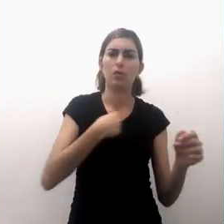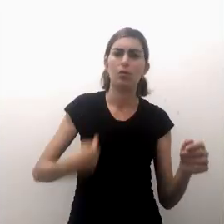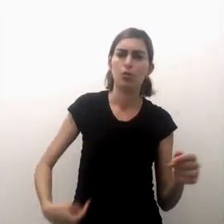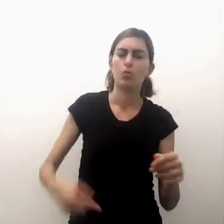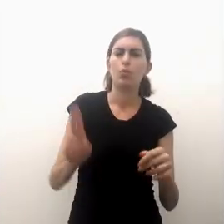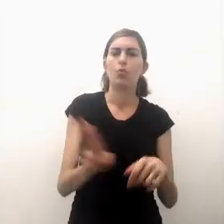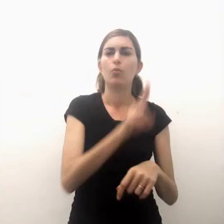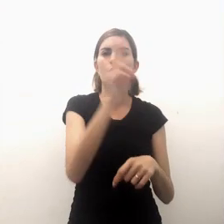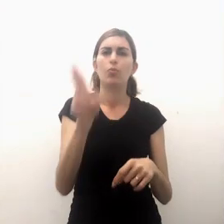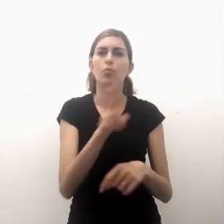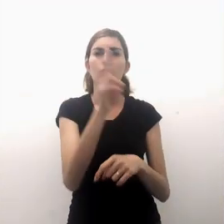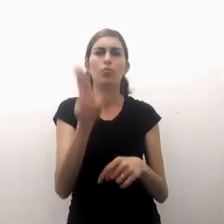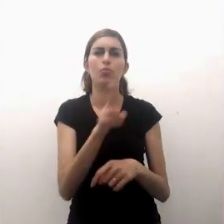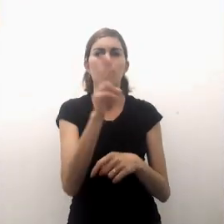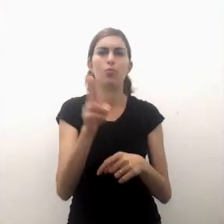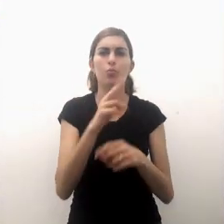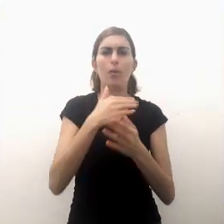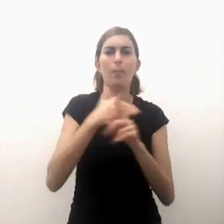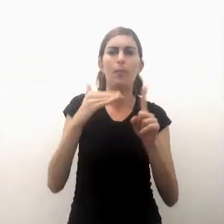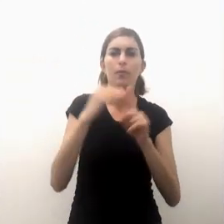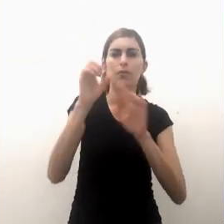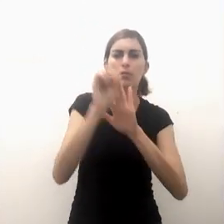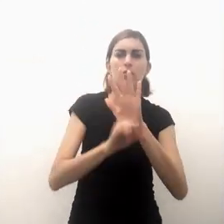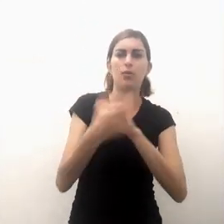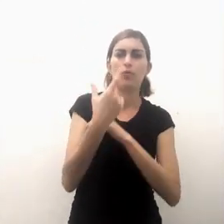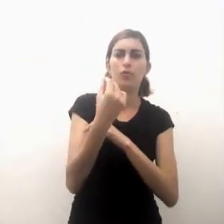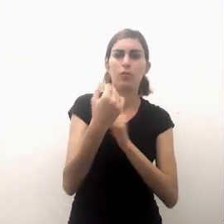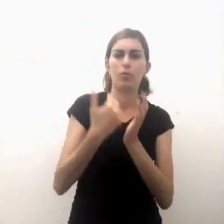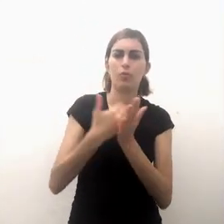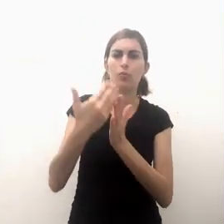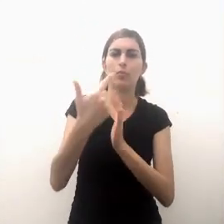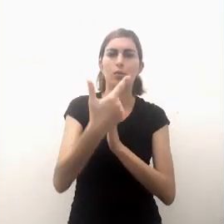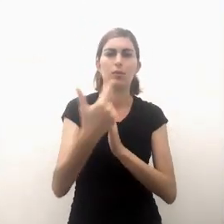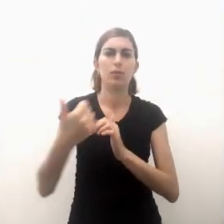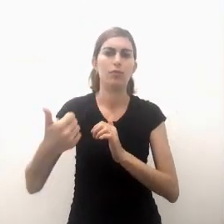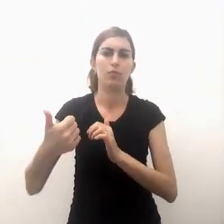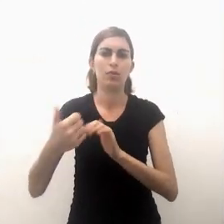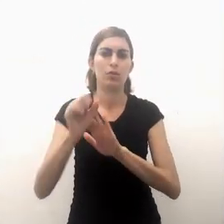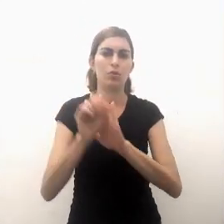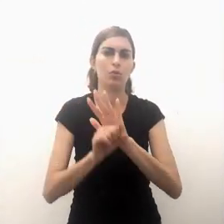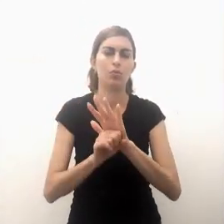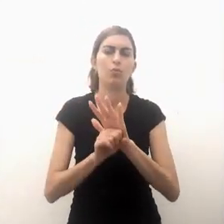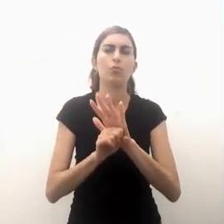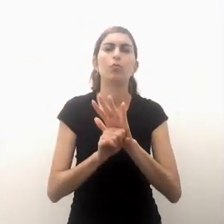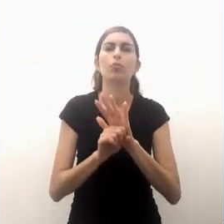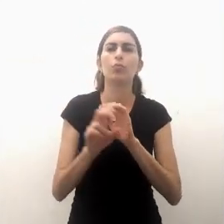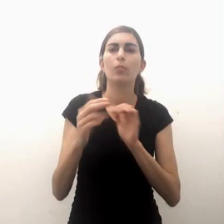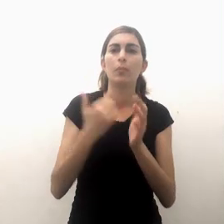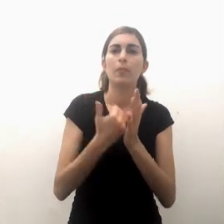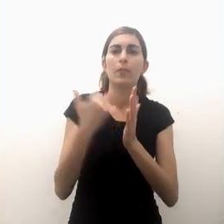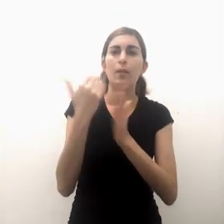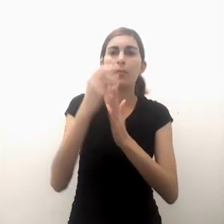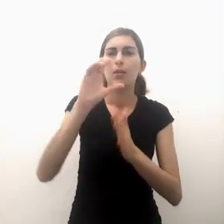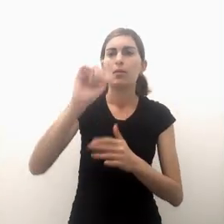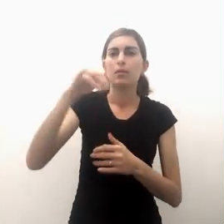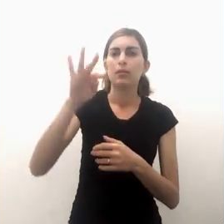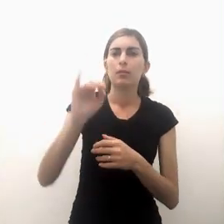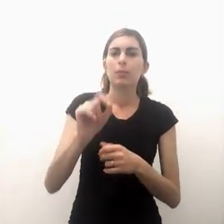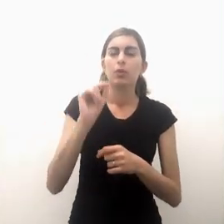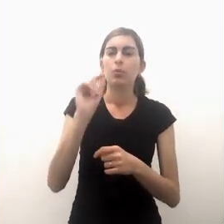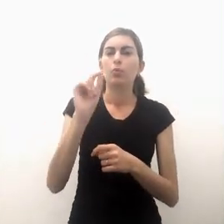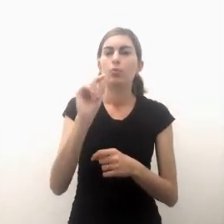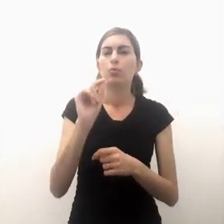China utilizou, né, na metade do século XX para o começo do século XXI, que é o que estamos vivendo, mais cimento